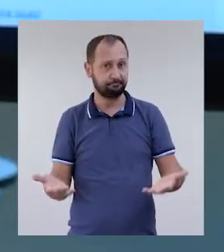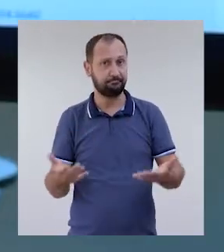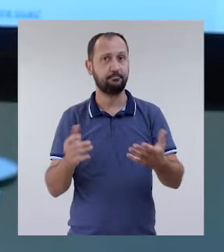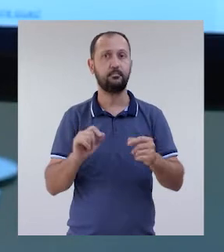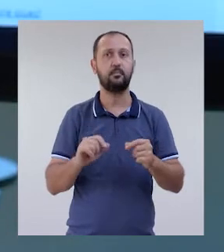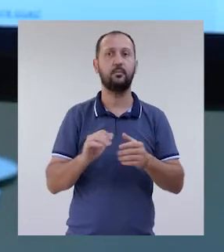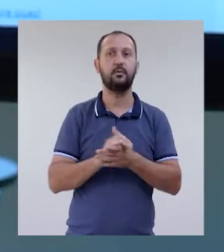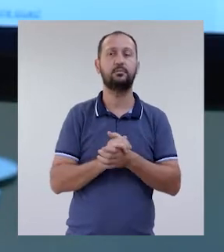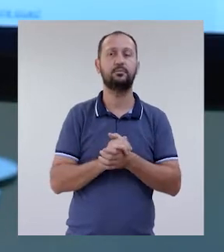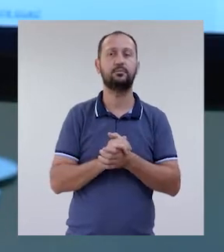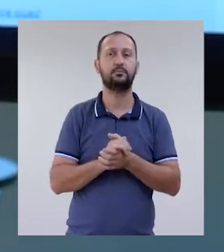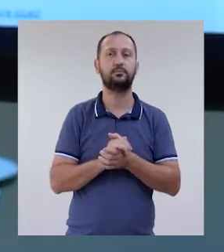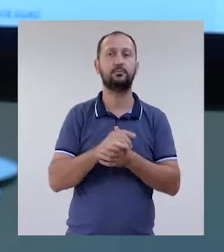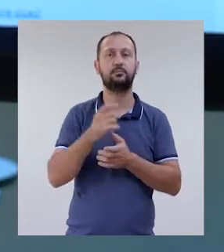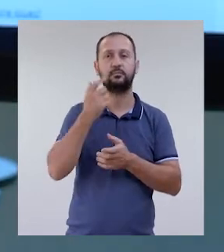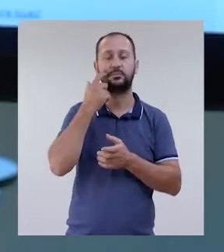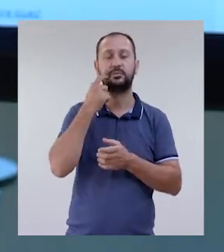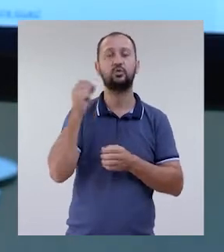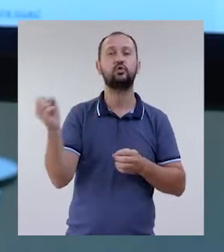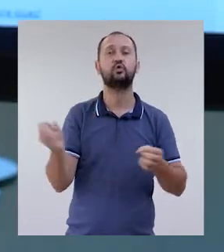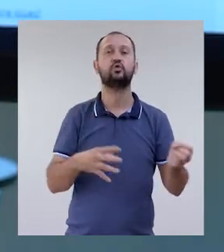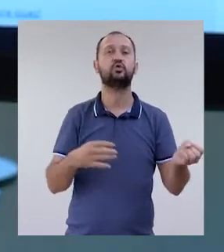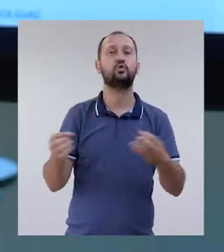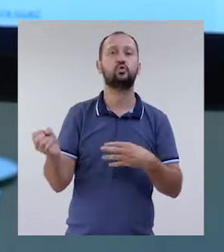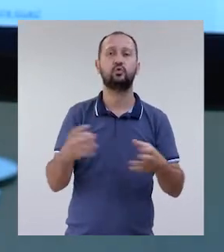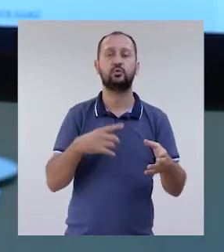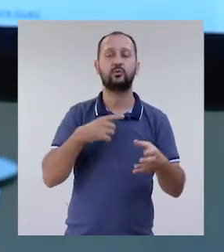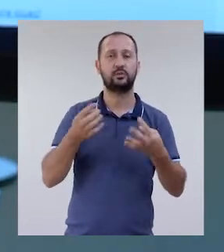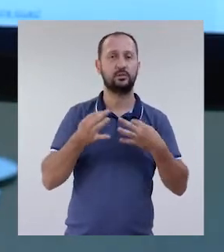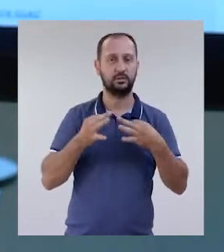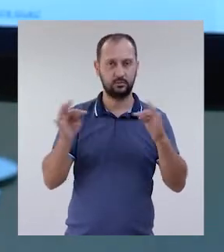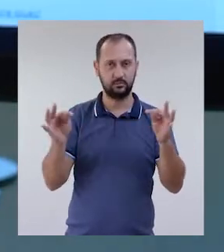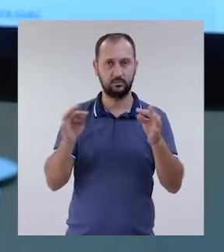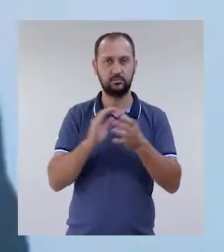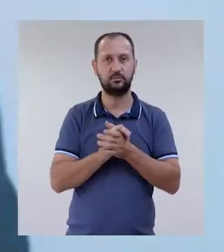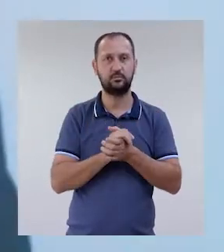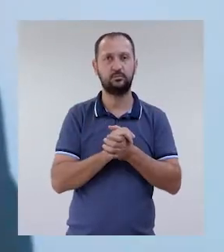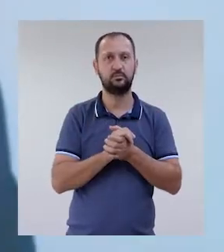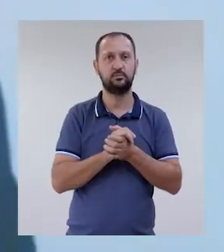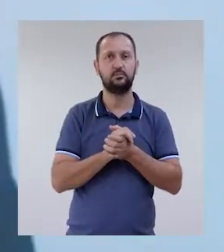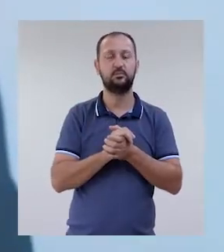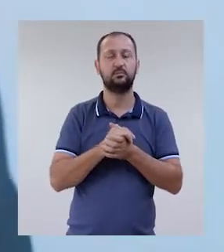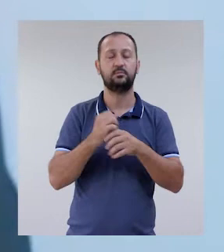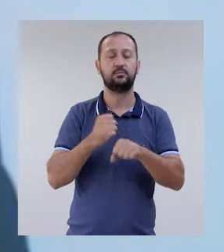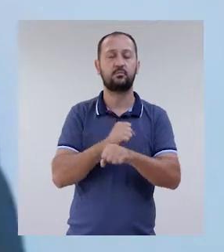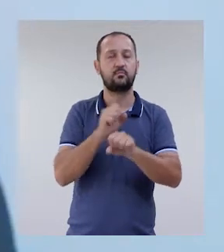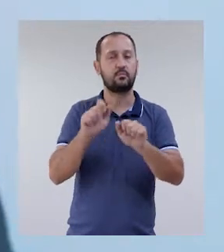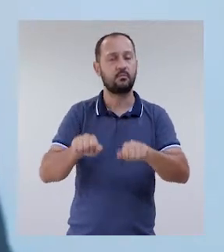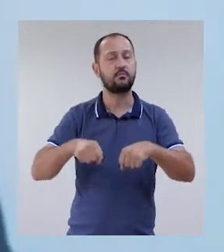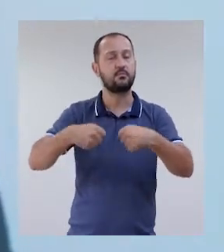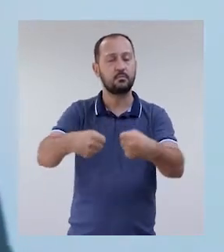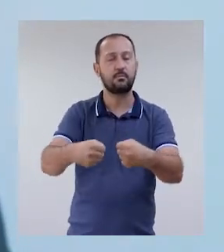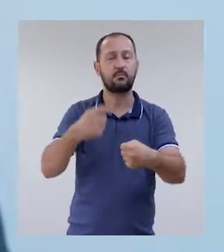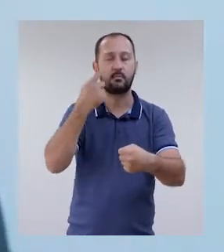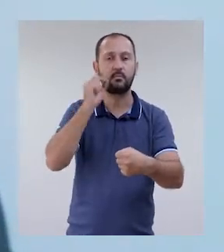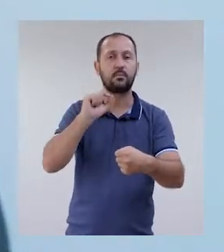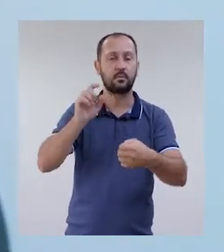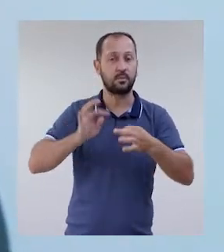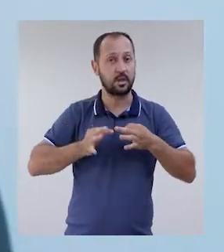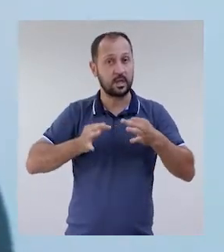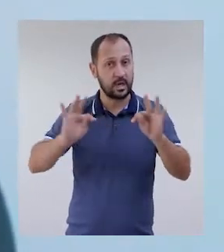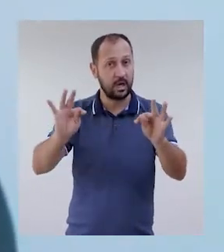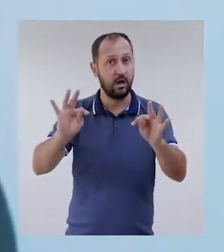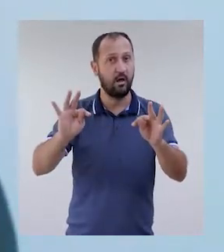enfim, essa inovação, entre aspas, tecnológica, ou essa interação com os meios de